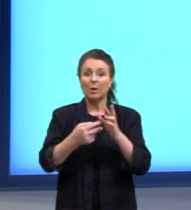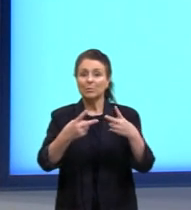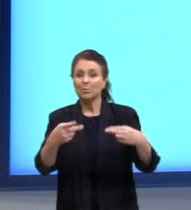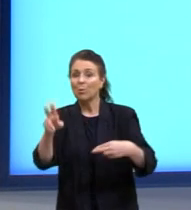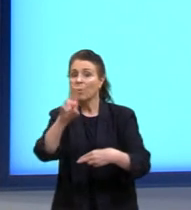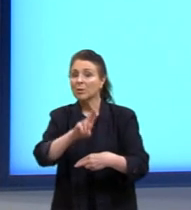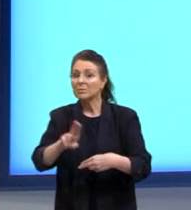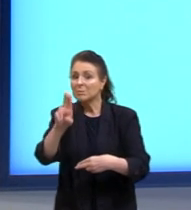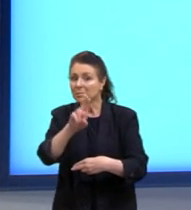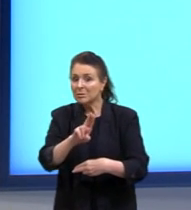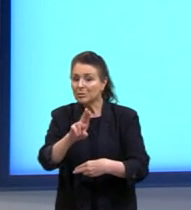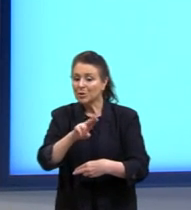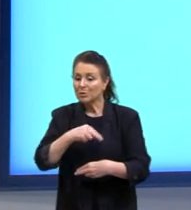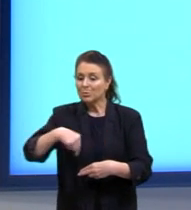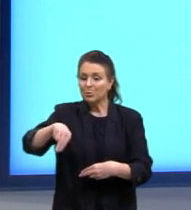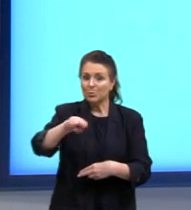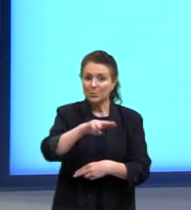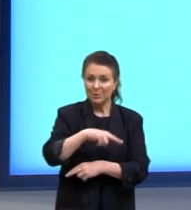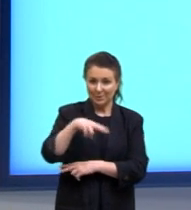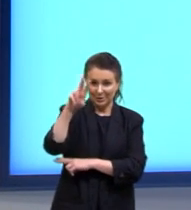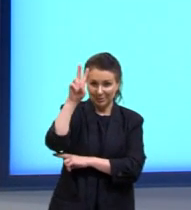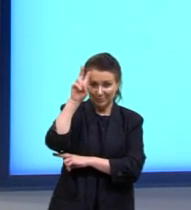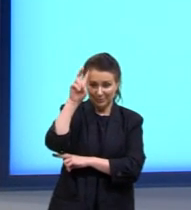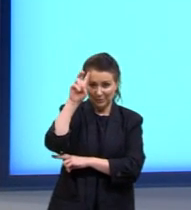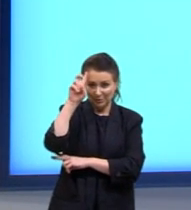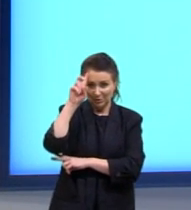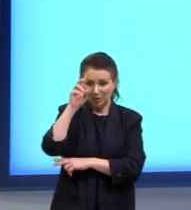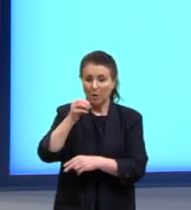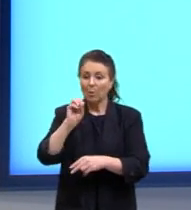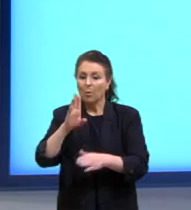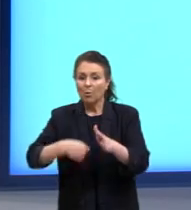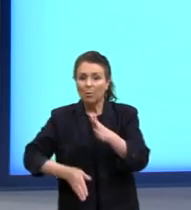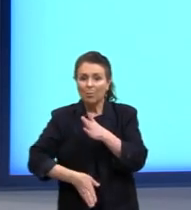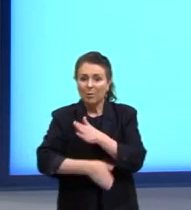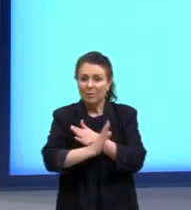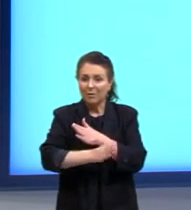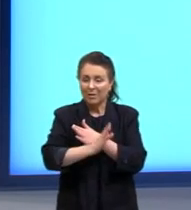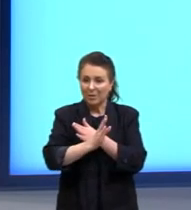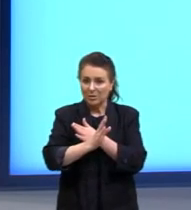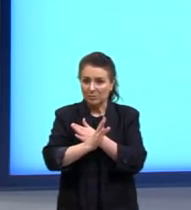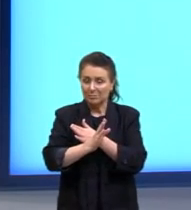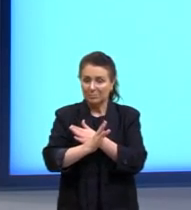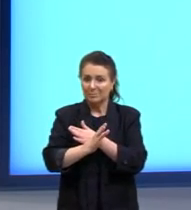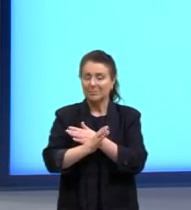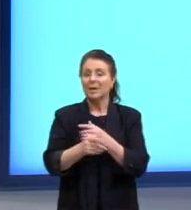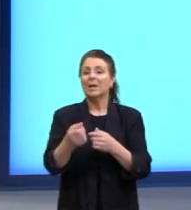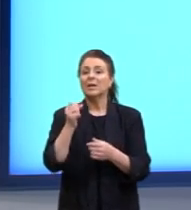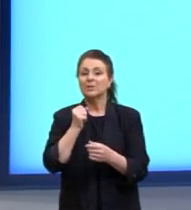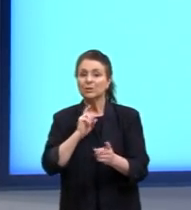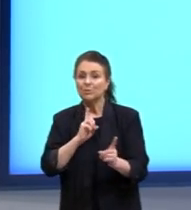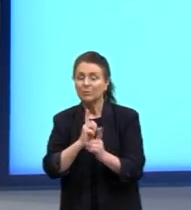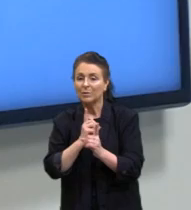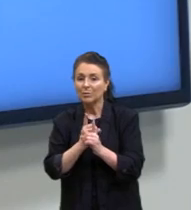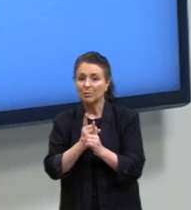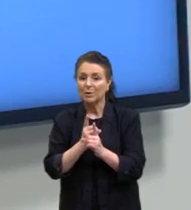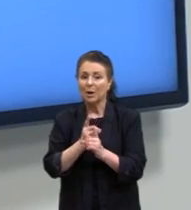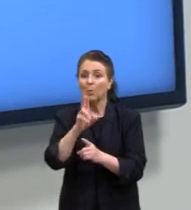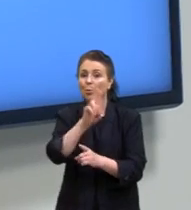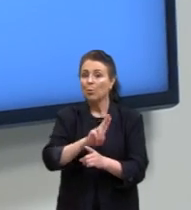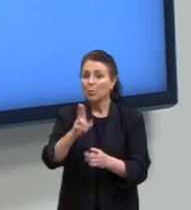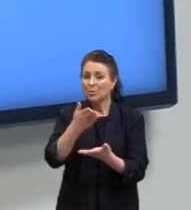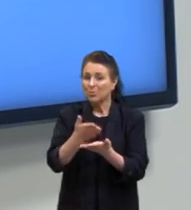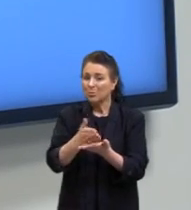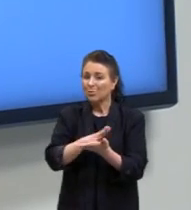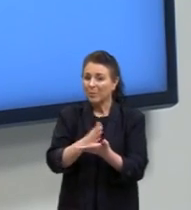né quando a gente fala em viagem é muito comum a gente chegar no consumo médio então quilômetros por